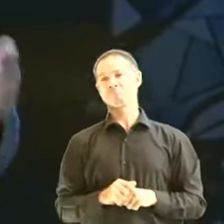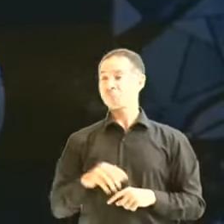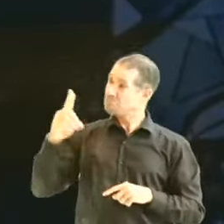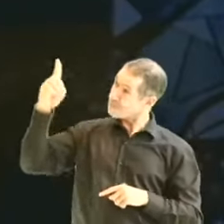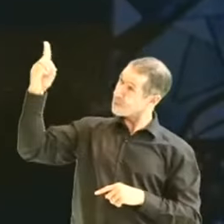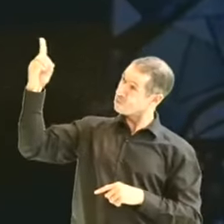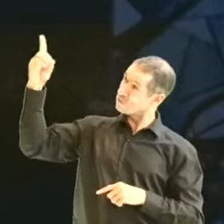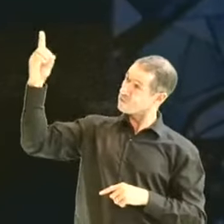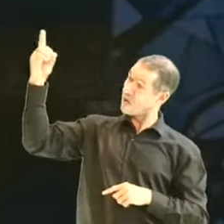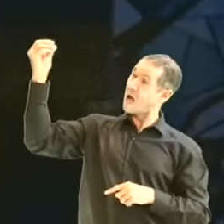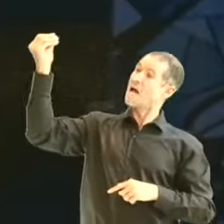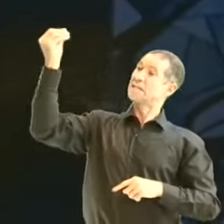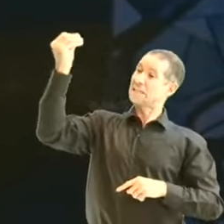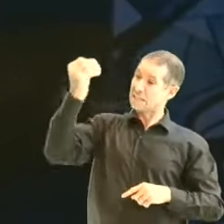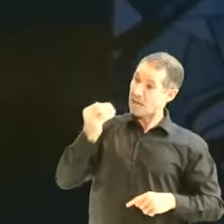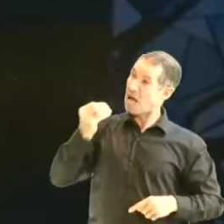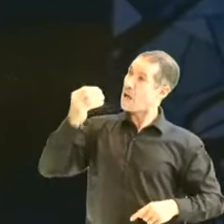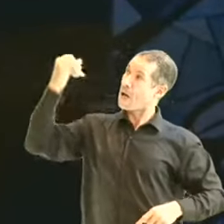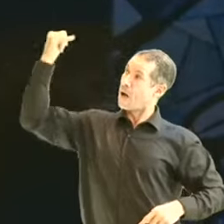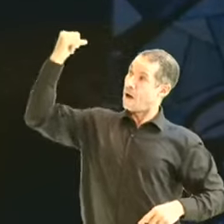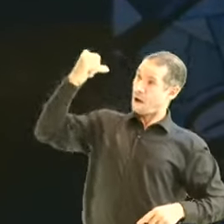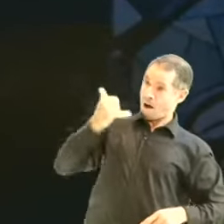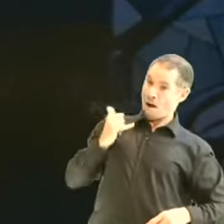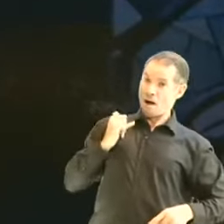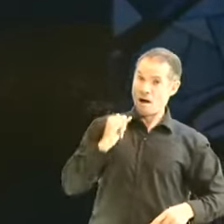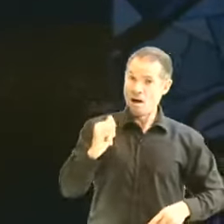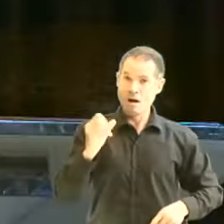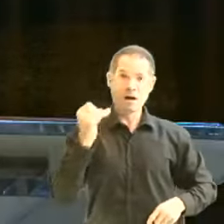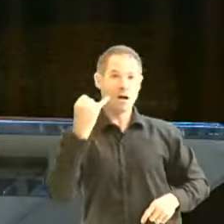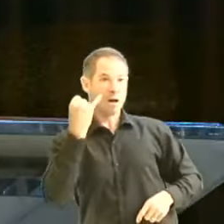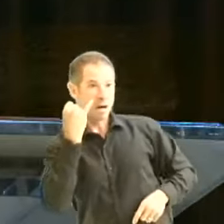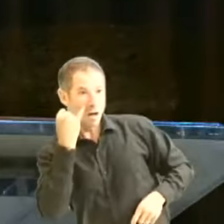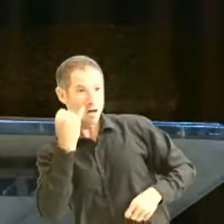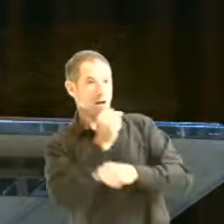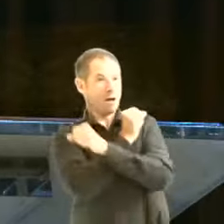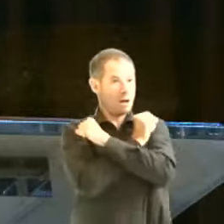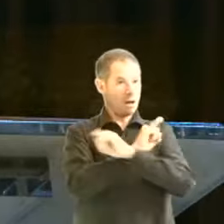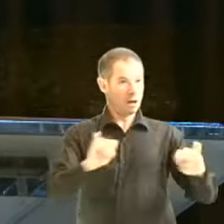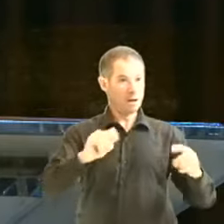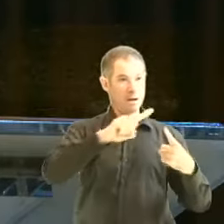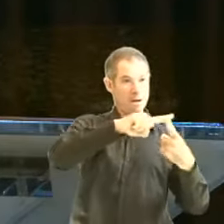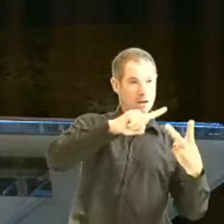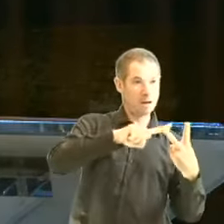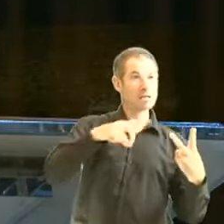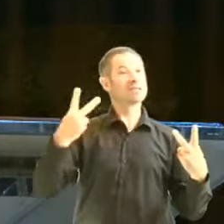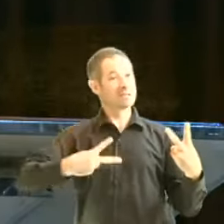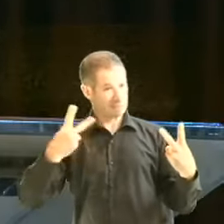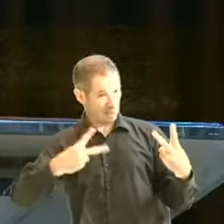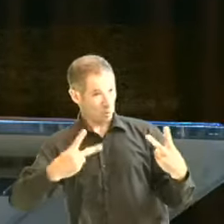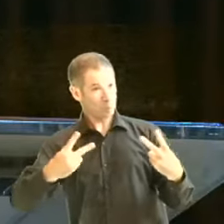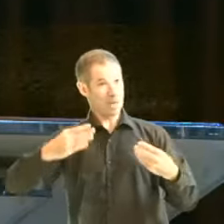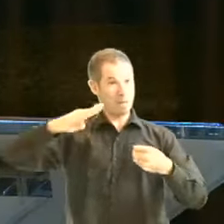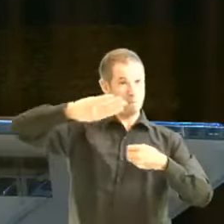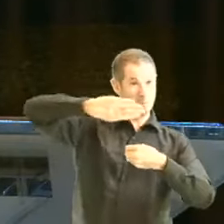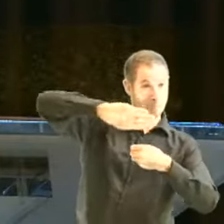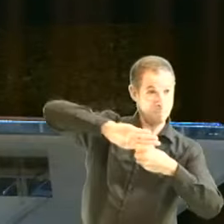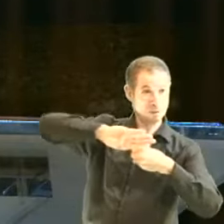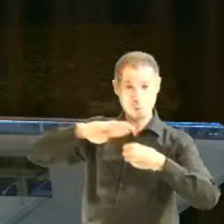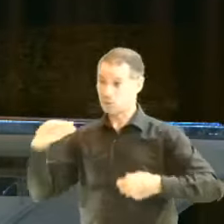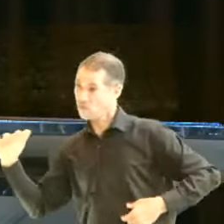Deus dá essa profecia a Jeremias e a Abacuque, dizendo: ok, a segunda vez os babilônios